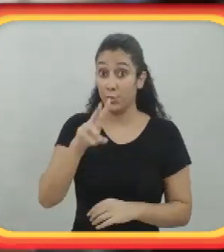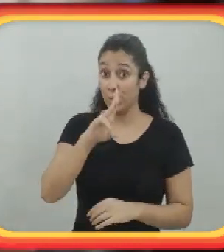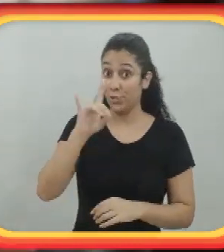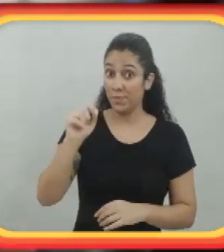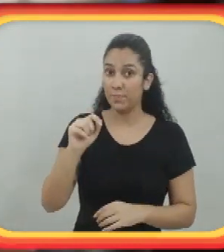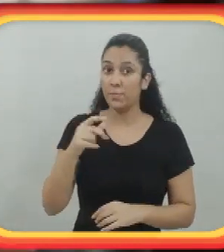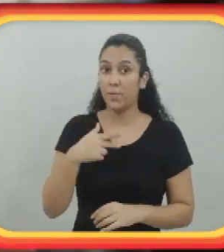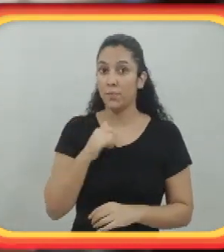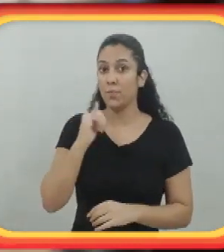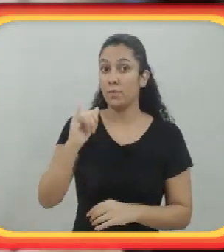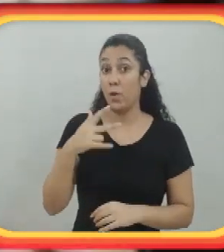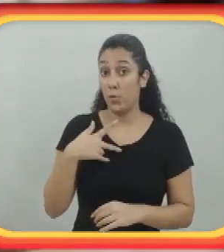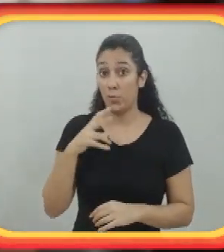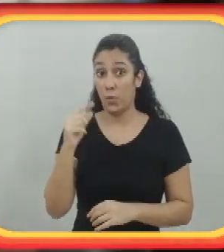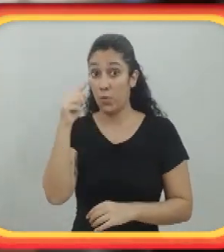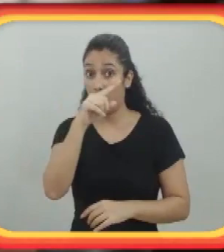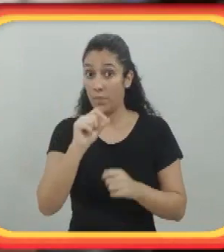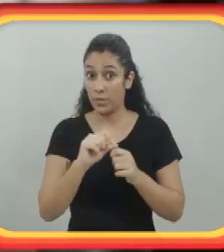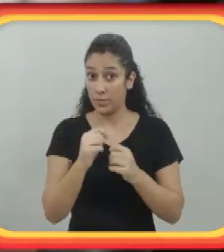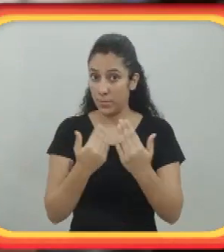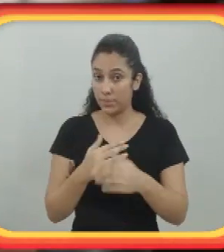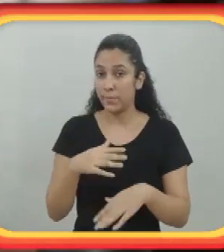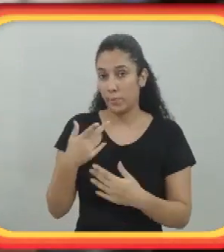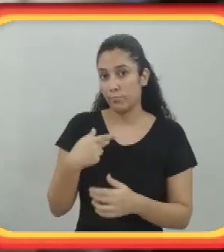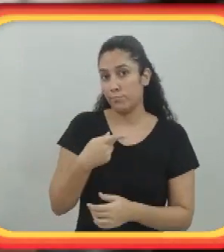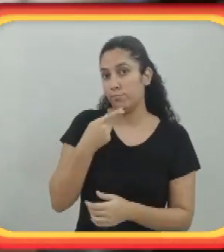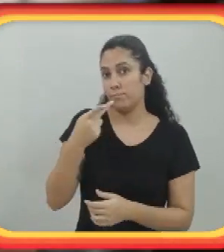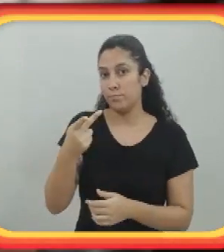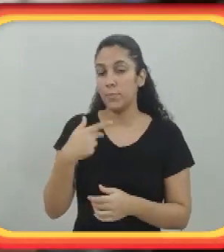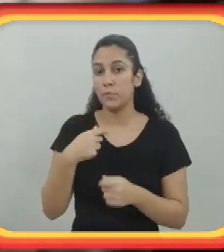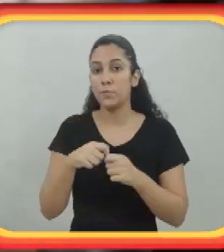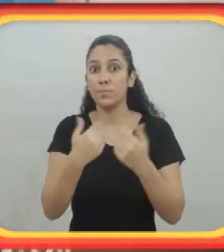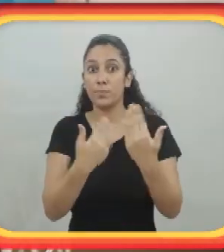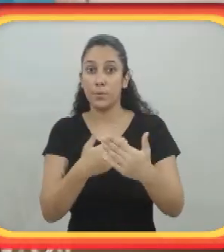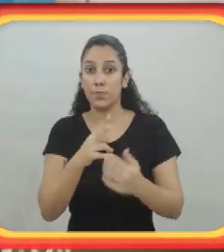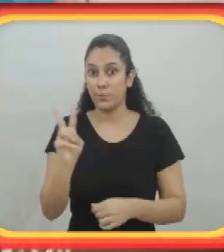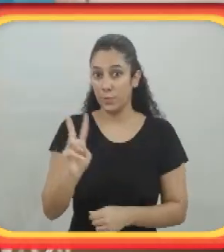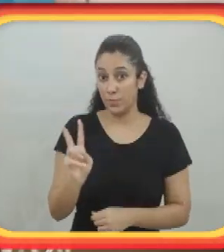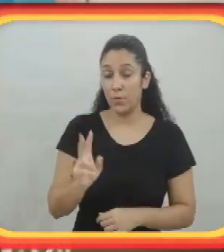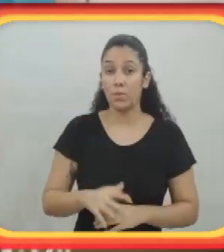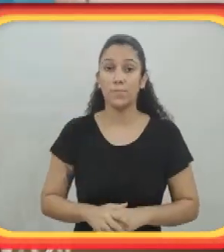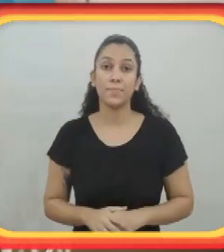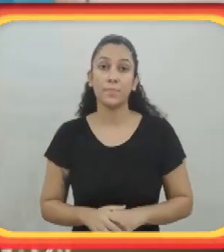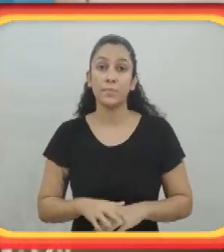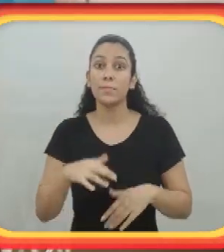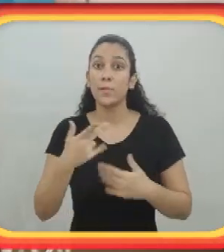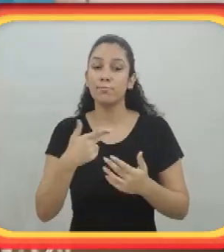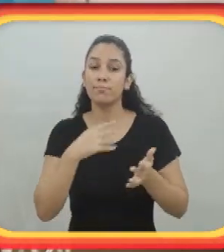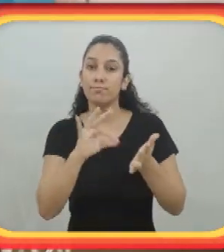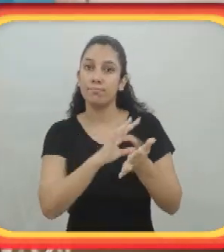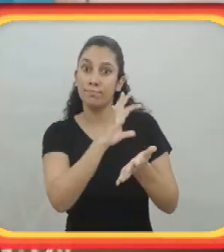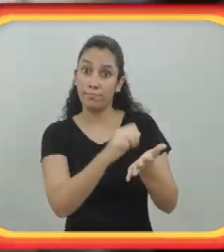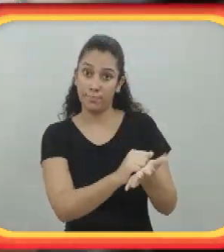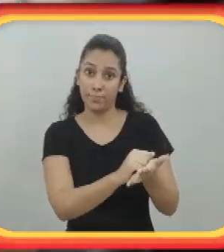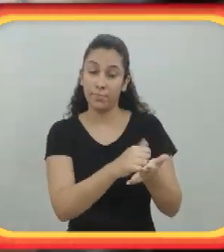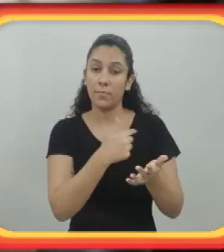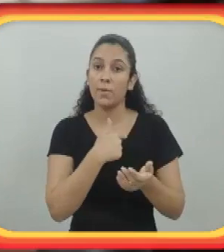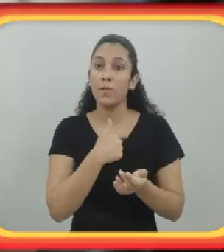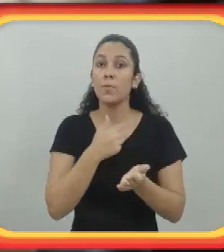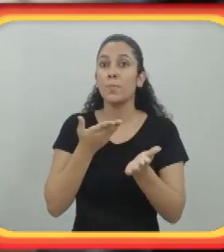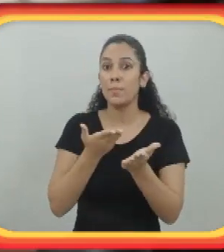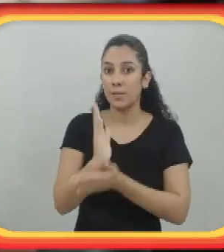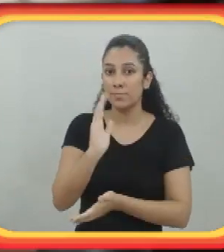lá me levar lá que eu tenho que fazer um vestibular, eu já me inscrevi. É isso, aí passei